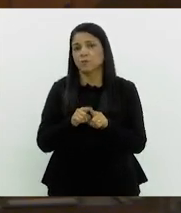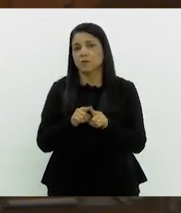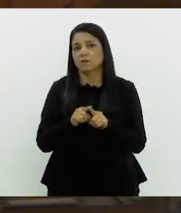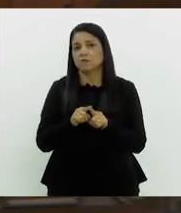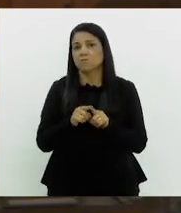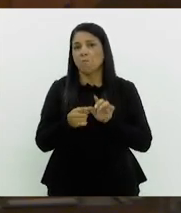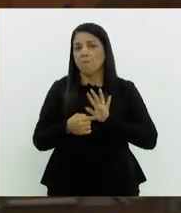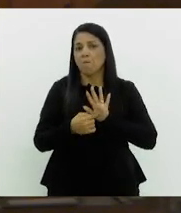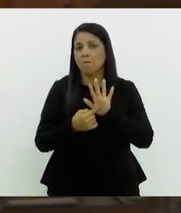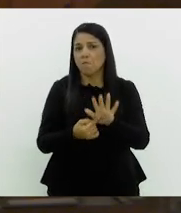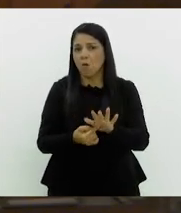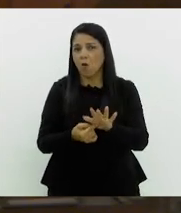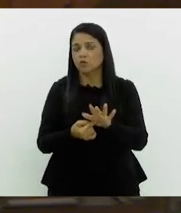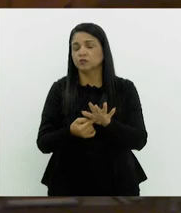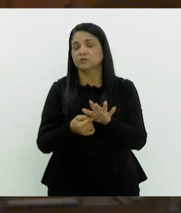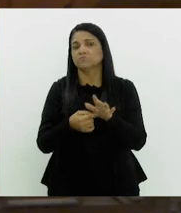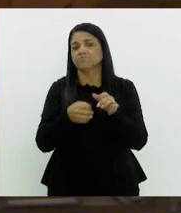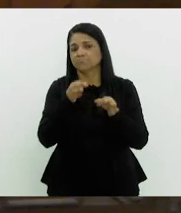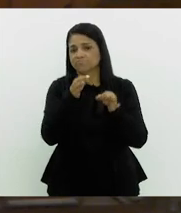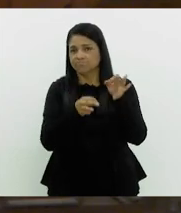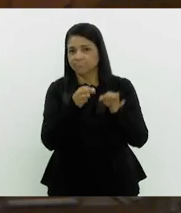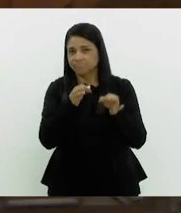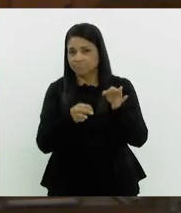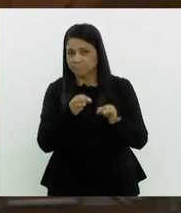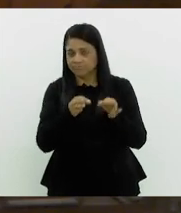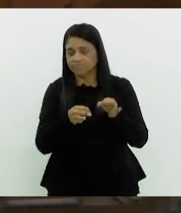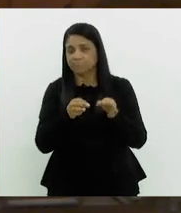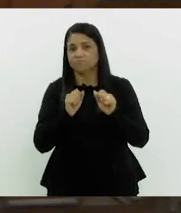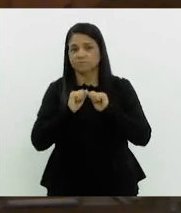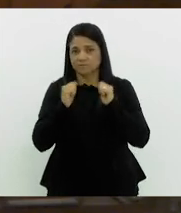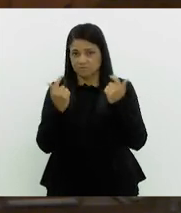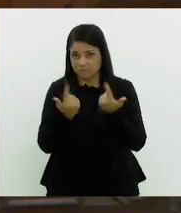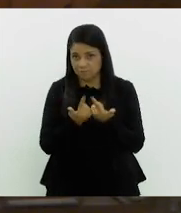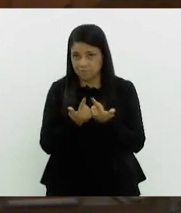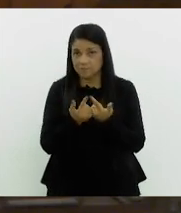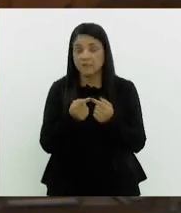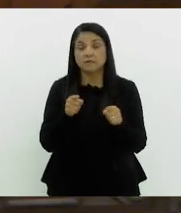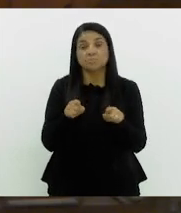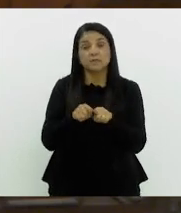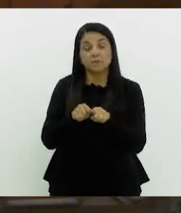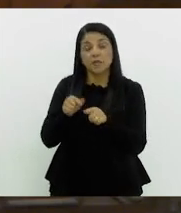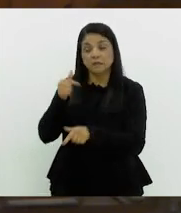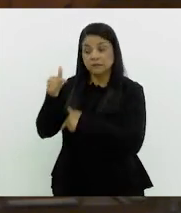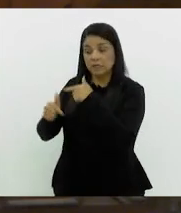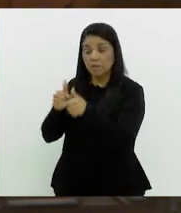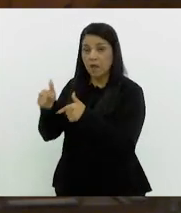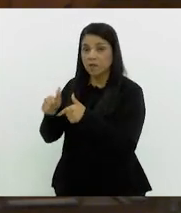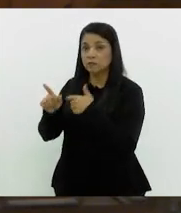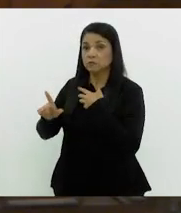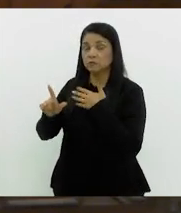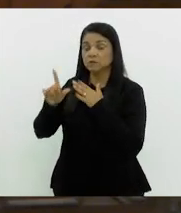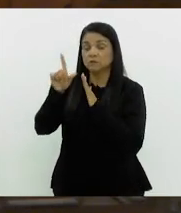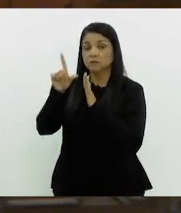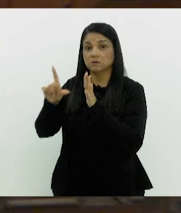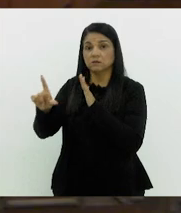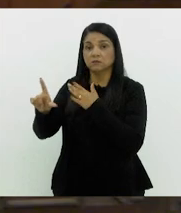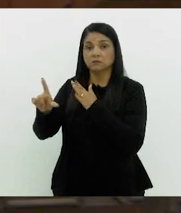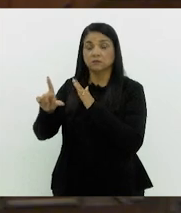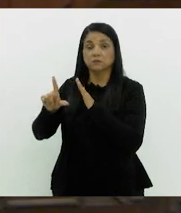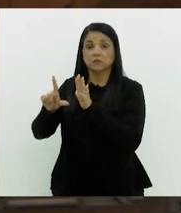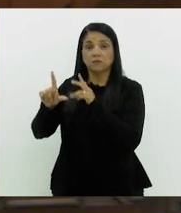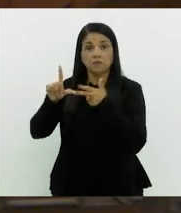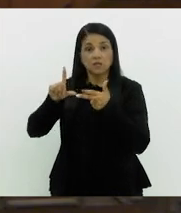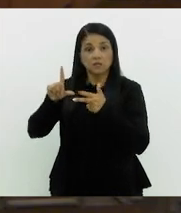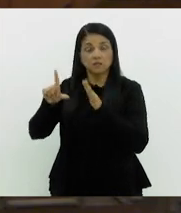determinam a representação jurídica da Assembleia Legislativa, mas também dos trabalhos legislativos no plenário e nas comissões,